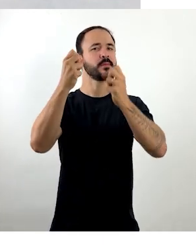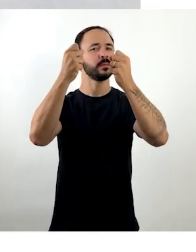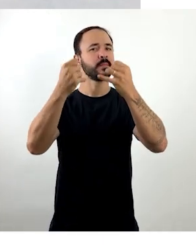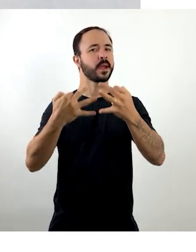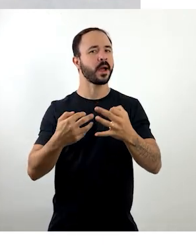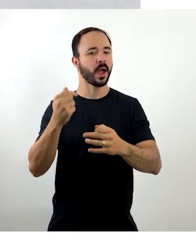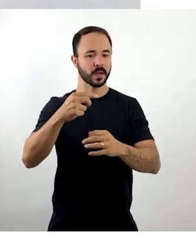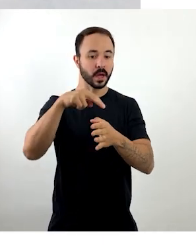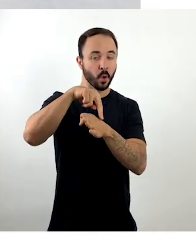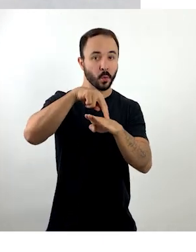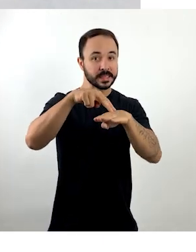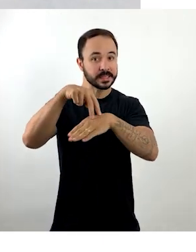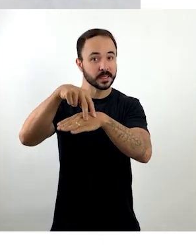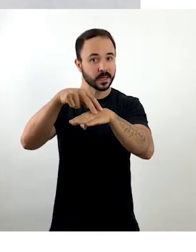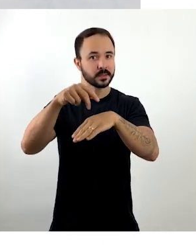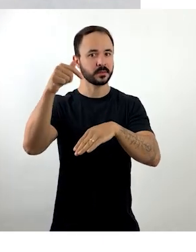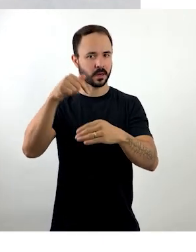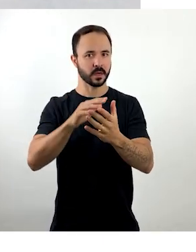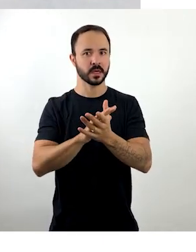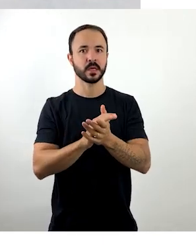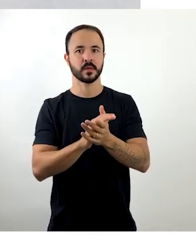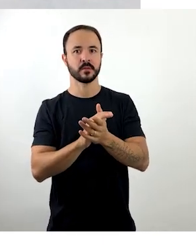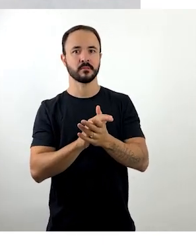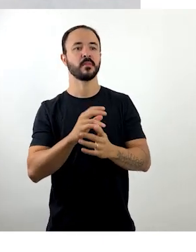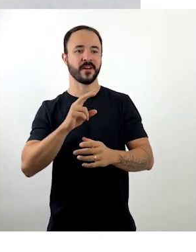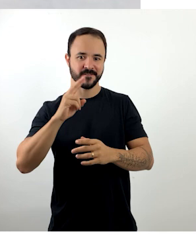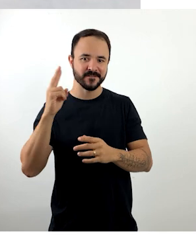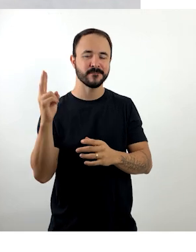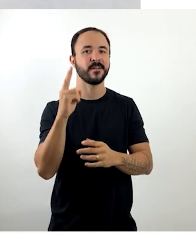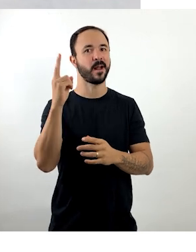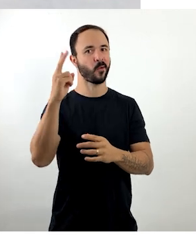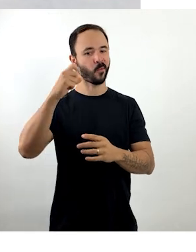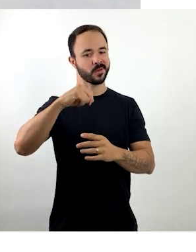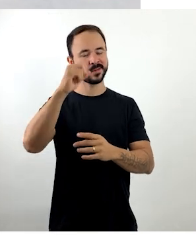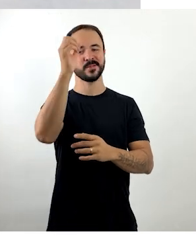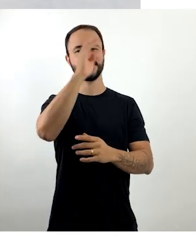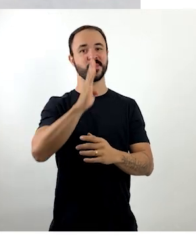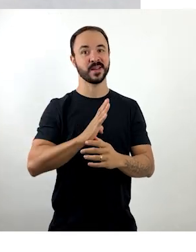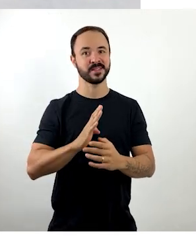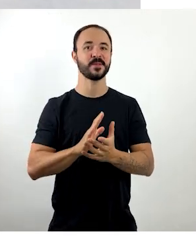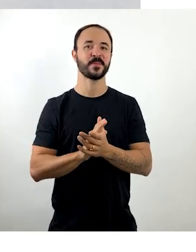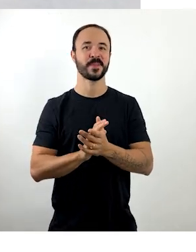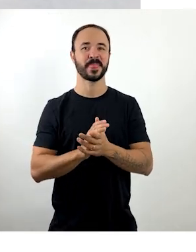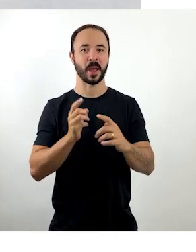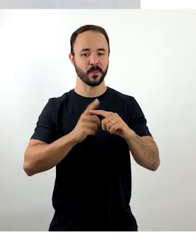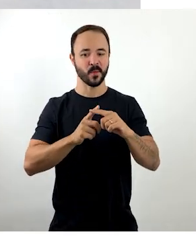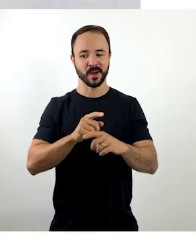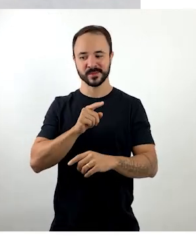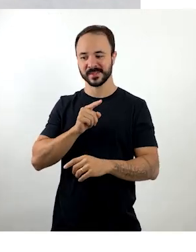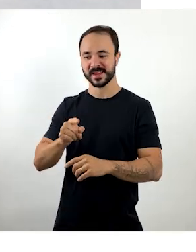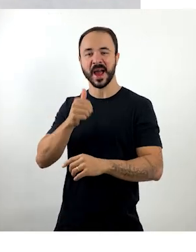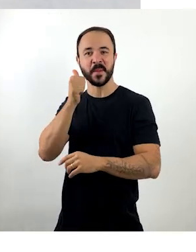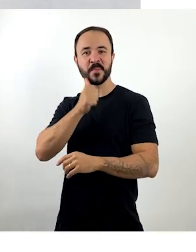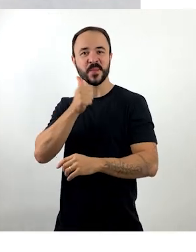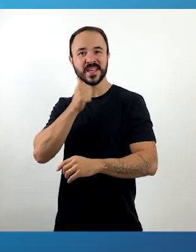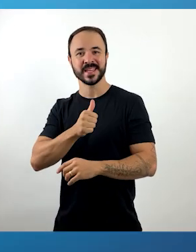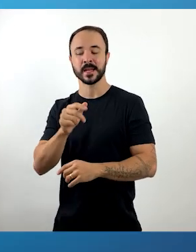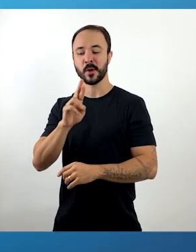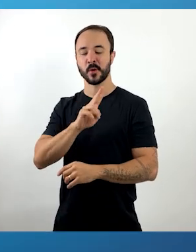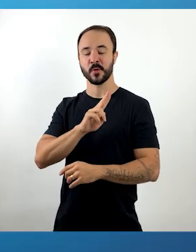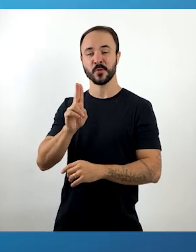para todos vocês que o skate ele ganhou uma notoriedade bem relevante no nosso país em virtude da nossa skatista